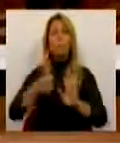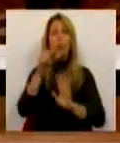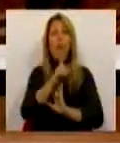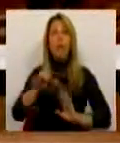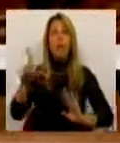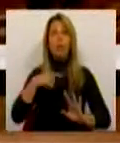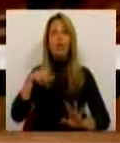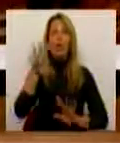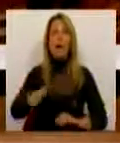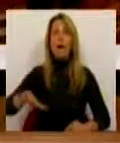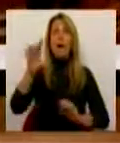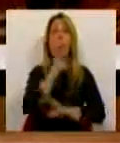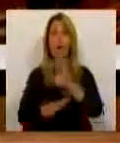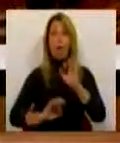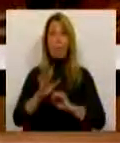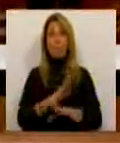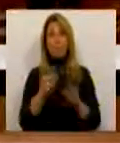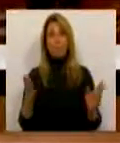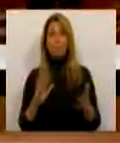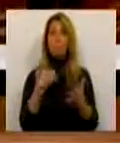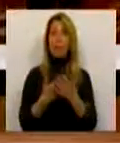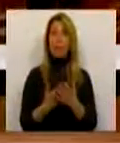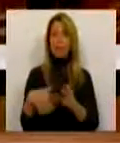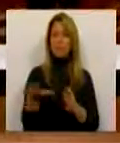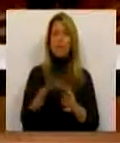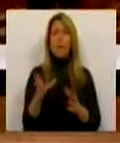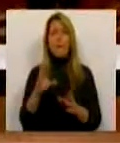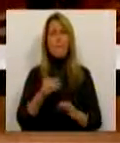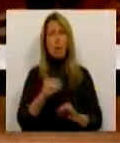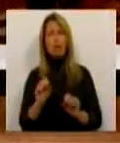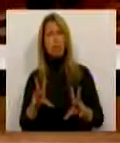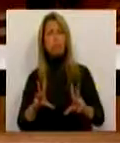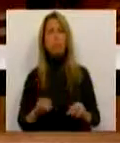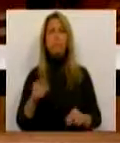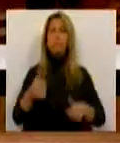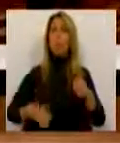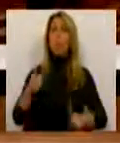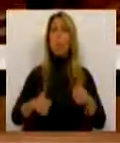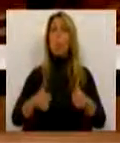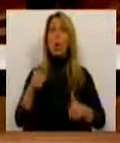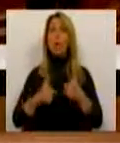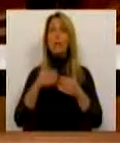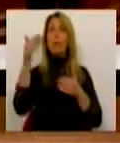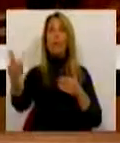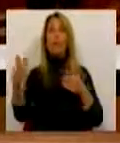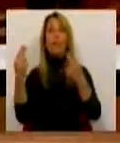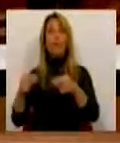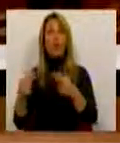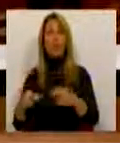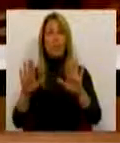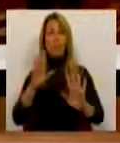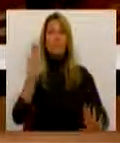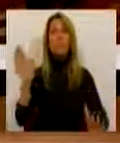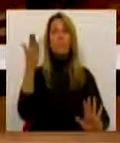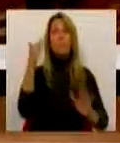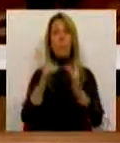europeu. Promove-se, assim, um ambiente mais salutar de concorrência transfronteiriça. Mas, acima de tudo, asseguram-se níveis